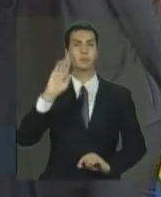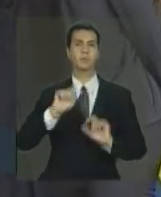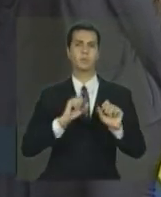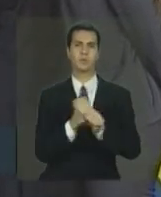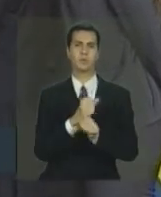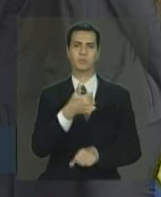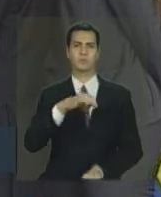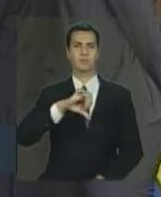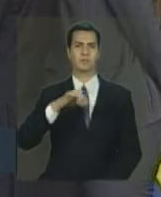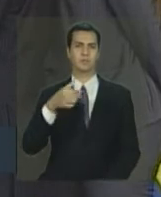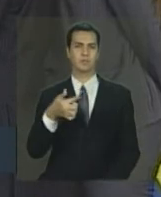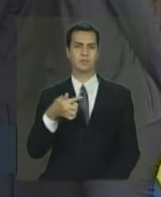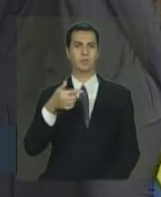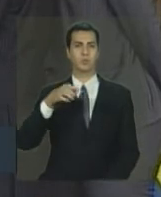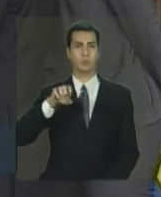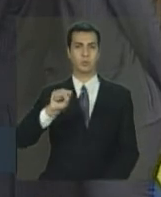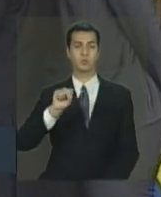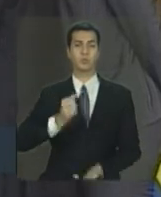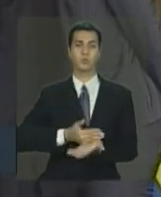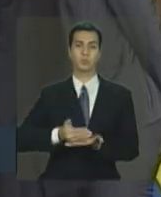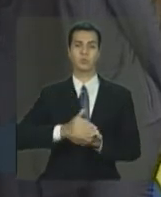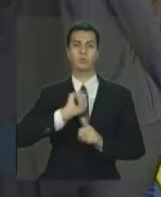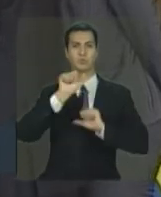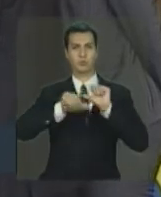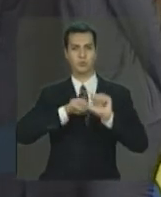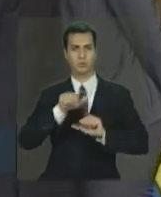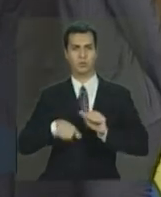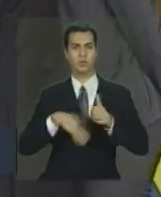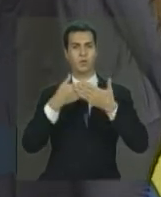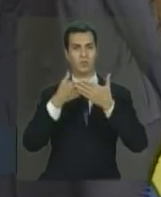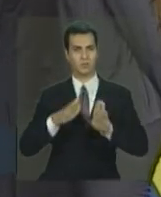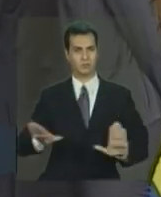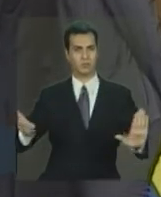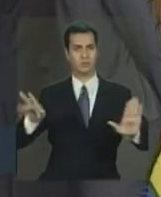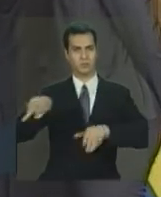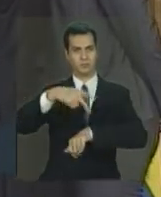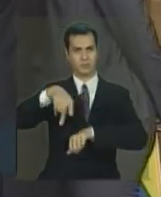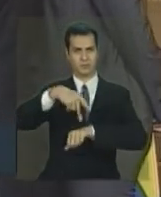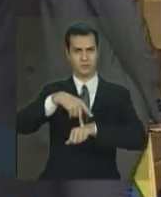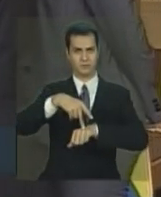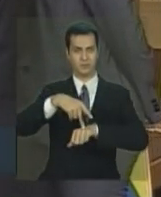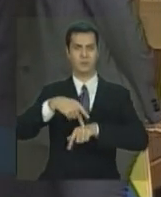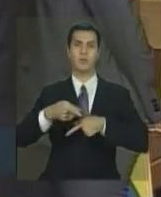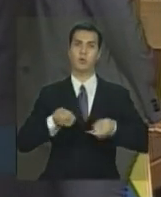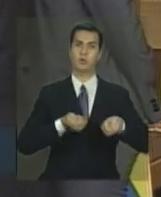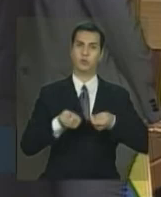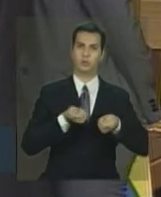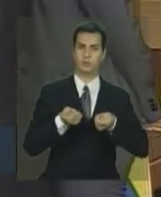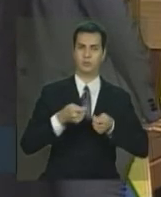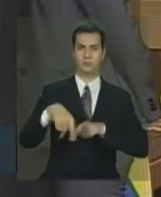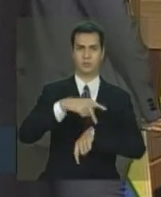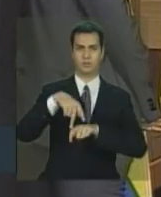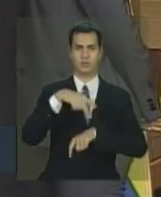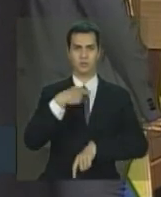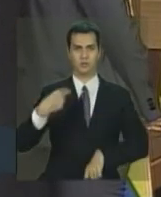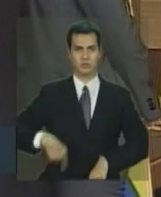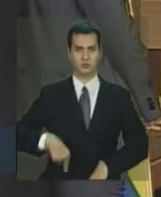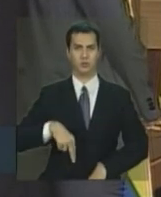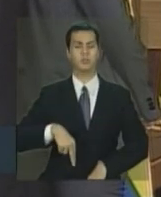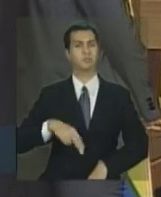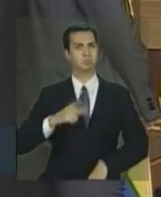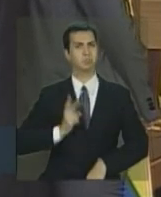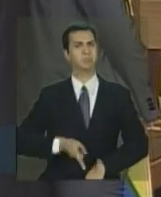78, ano em que começou a reforma da abertura do país. A economia chinesa vem mantendo um ritmo